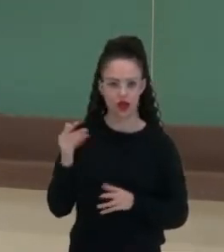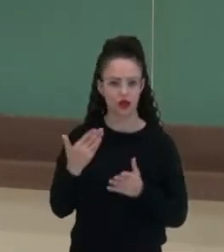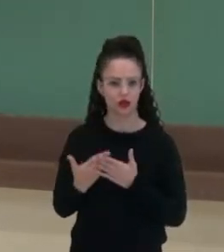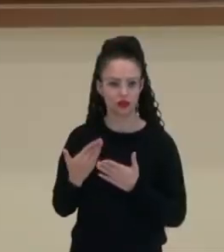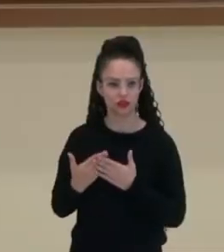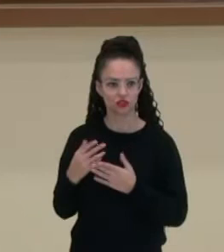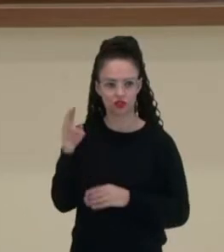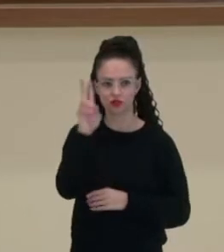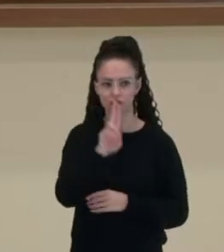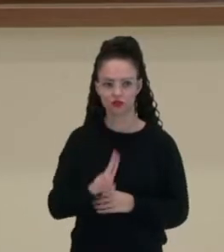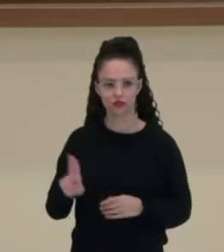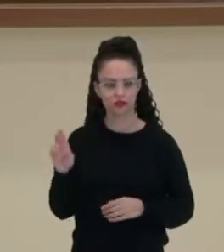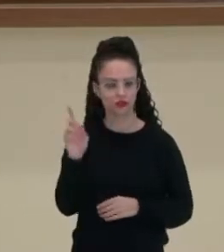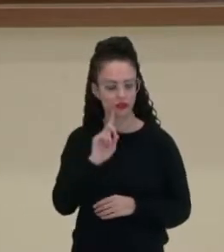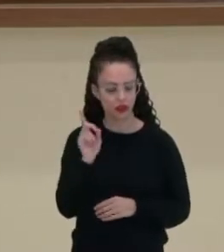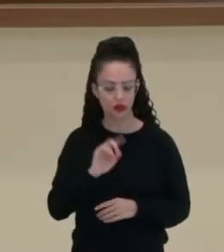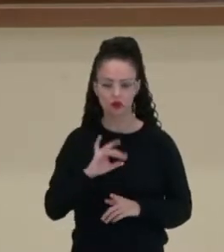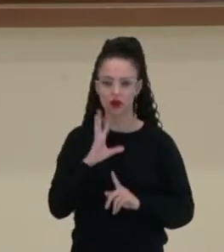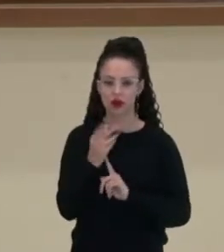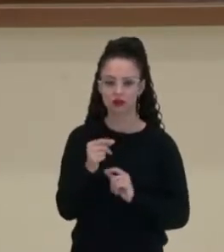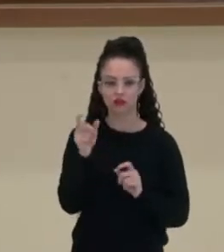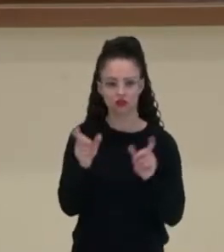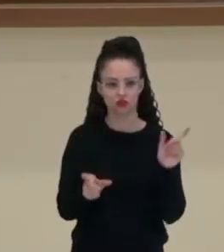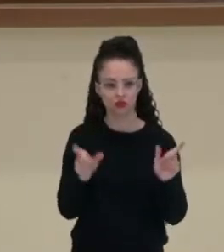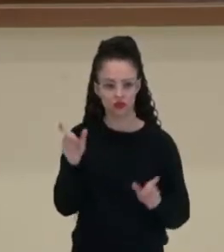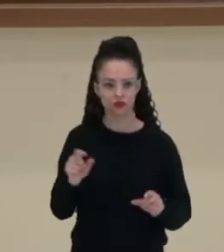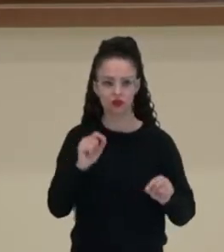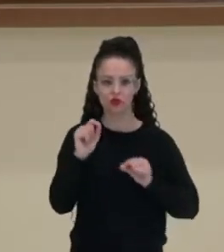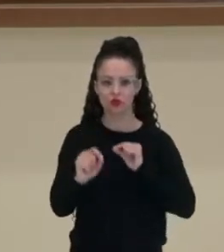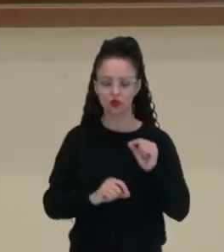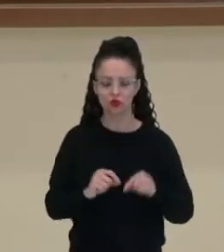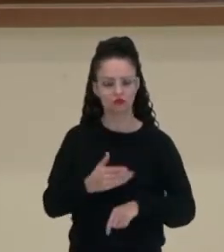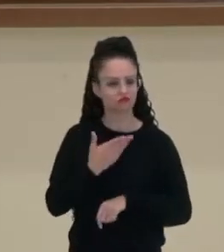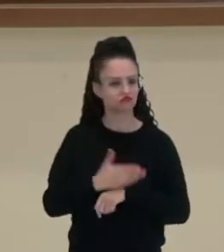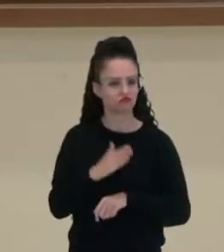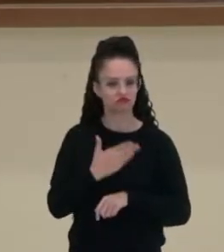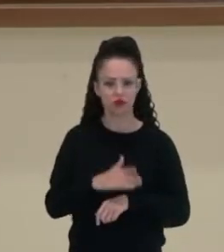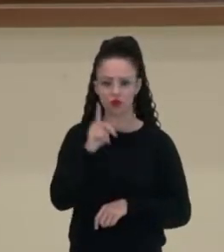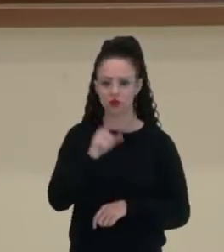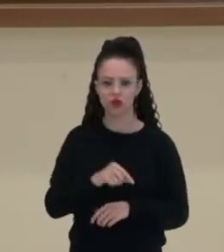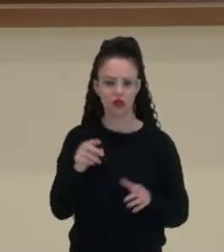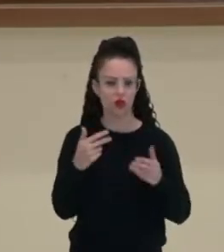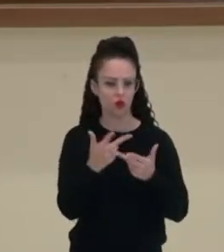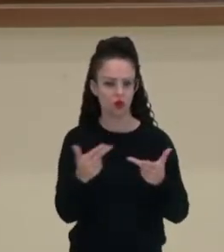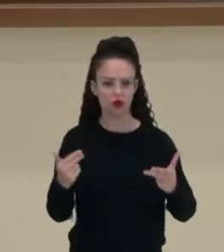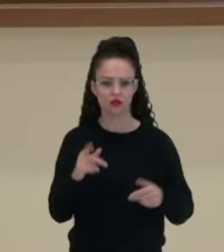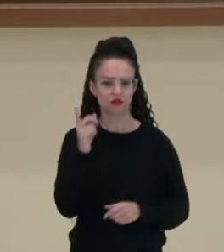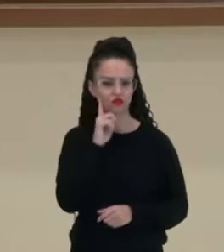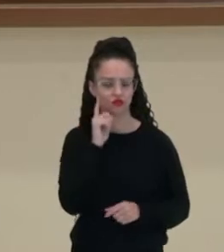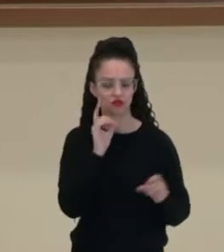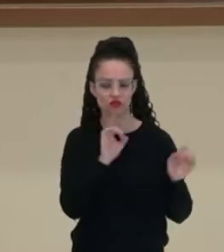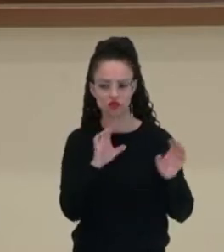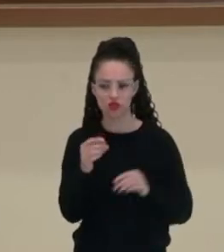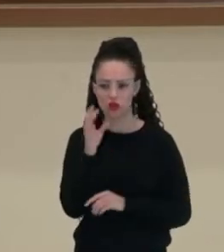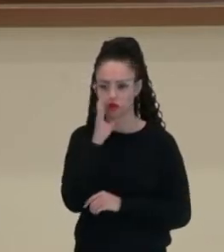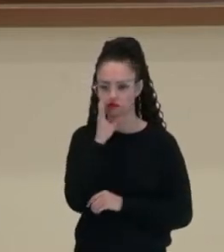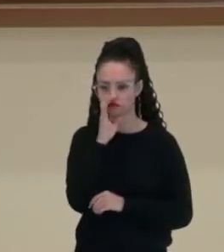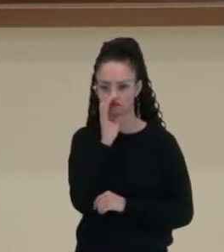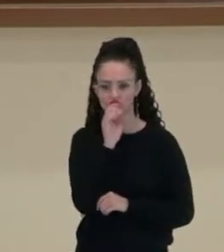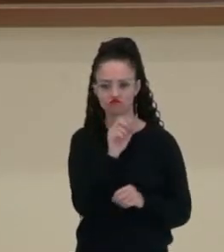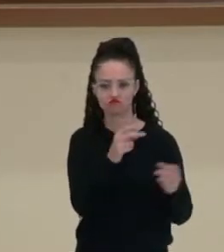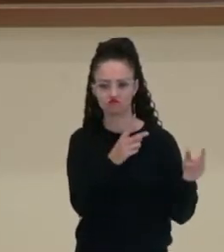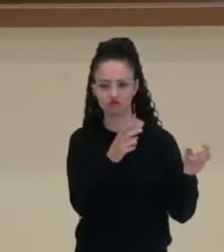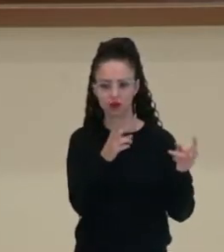de uma universidade. Os artistas, eles vão trabalhar coisas que têm a ver com o seu cotidiano, o que eles estão observando do seu dia a